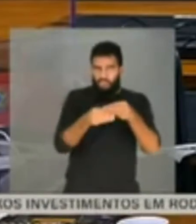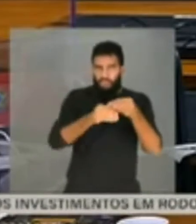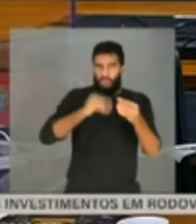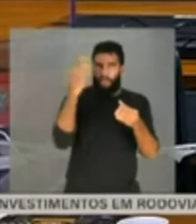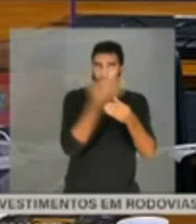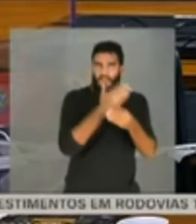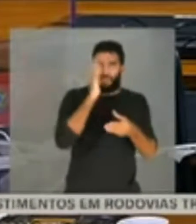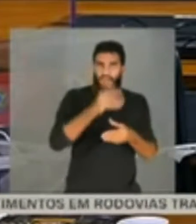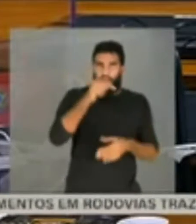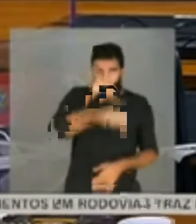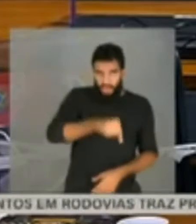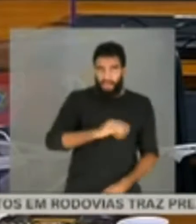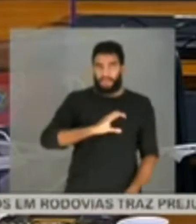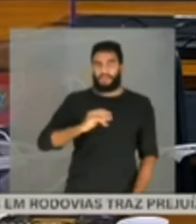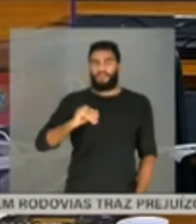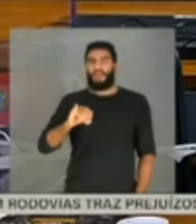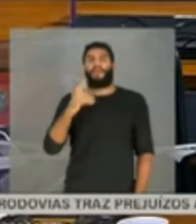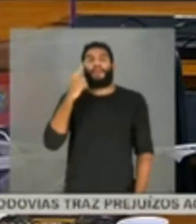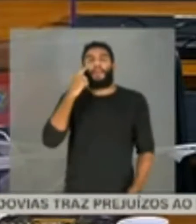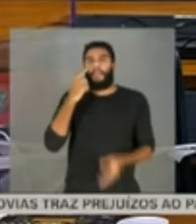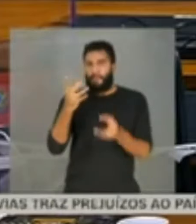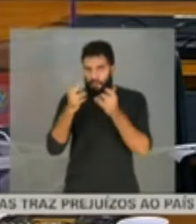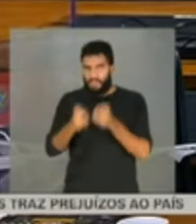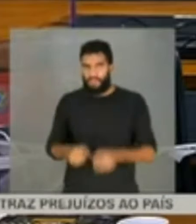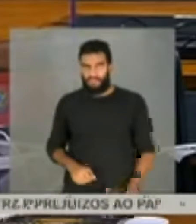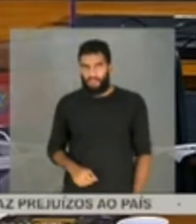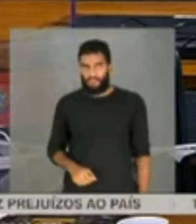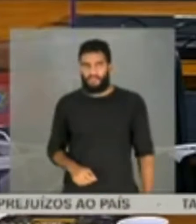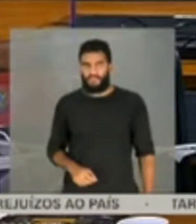juntada ao processo aqui no âmbito dessa CPI. Veja,